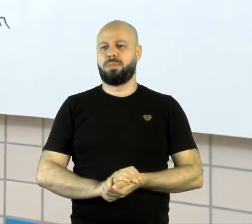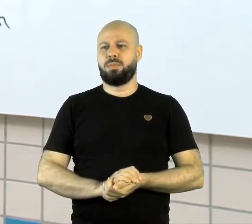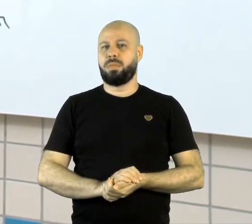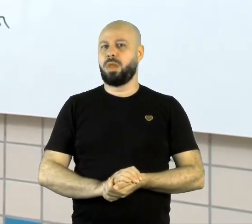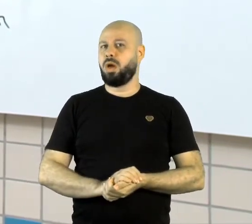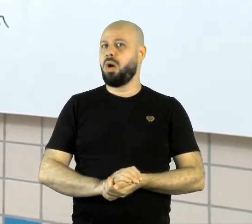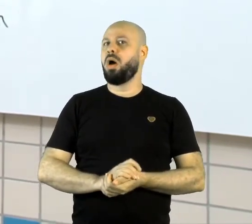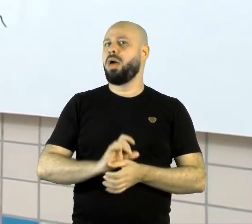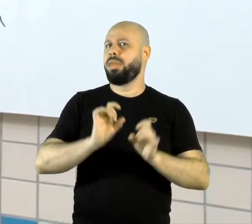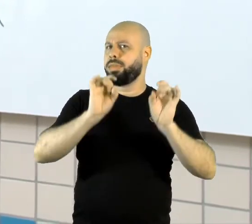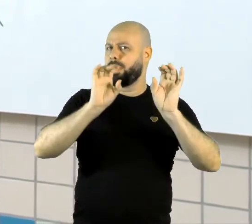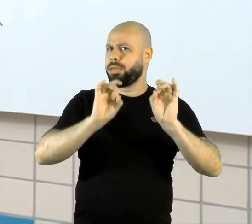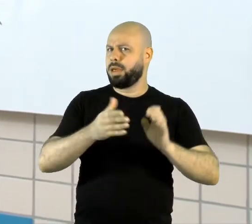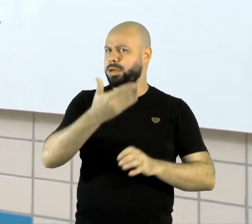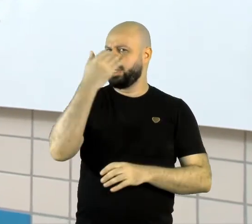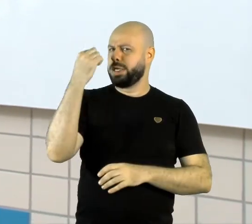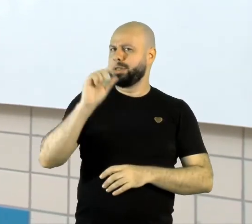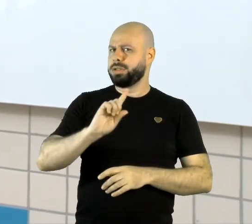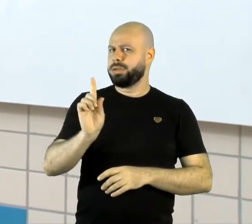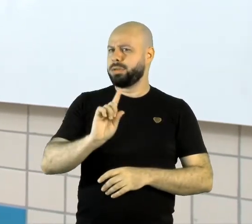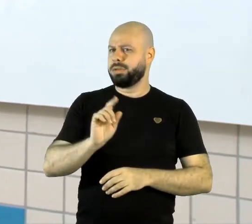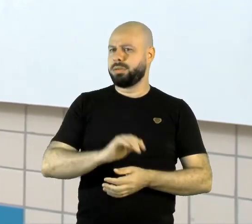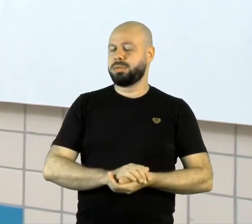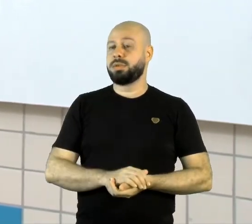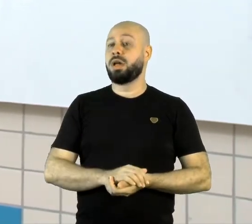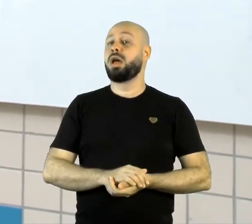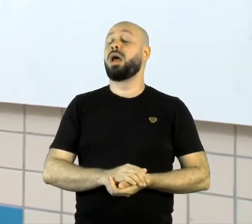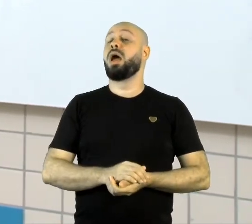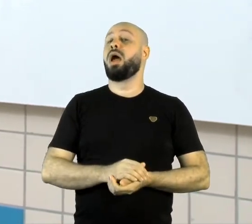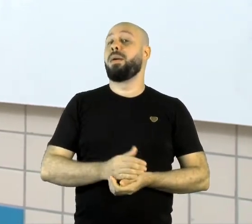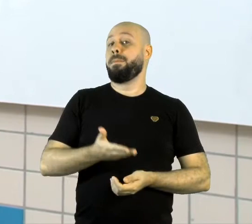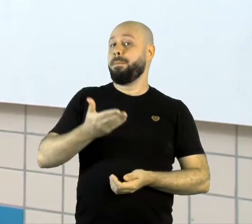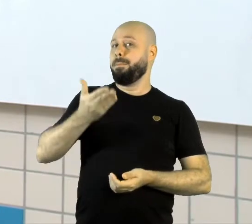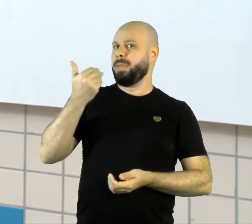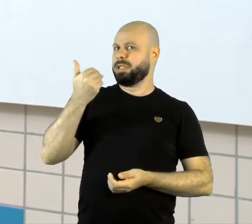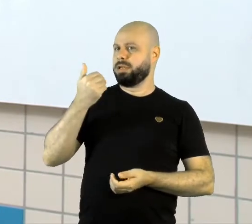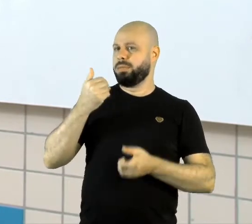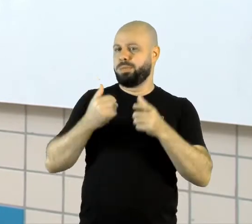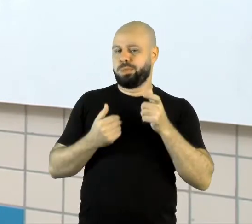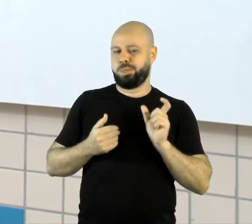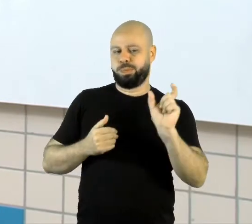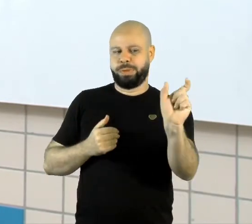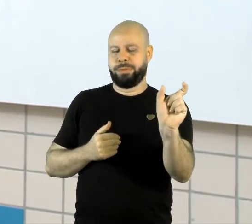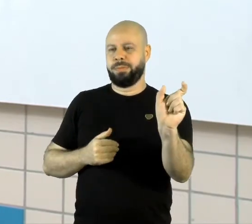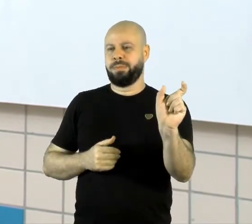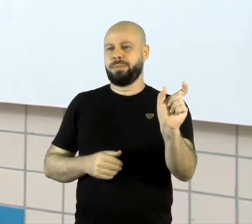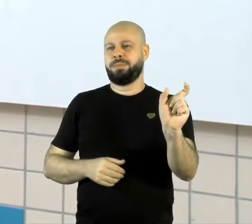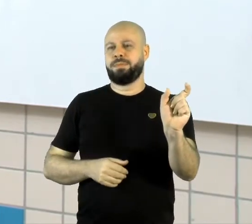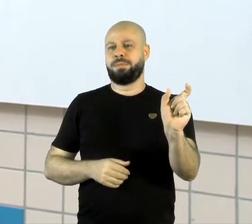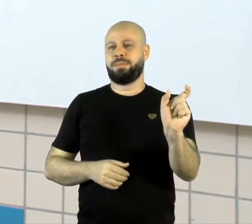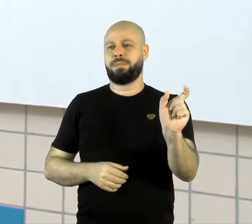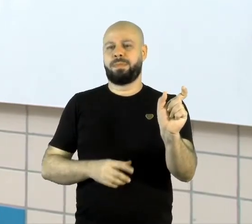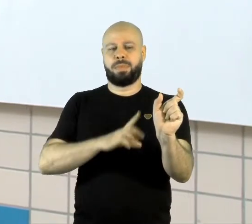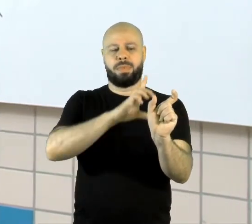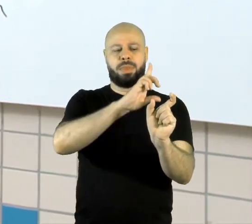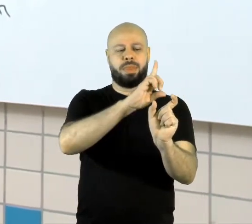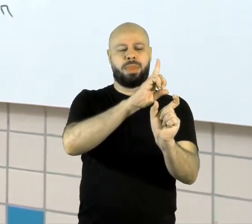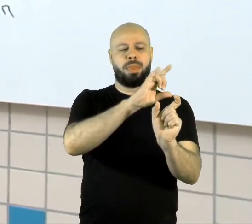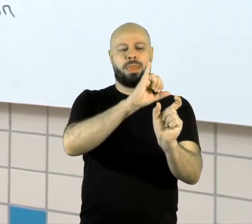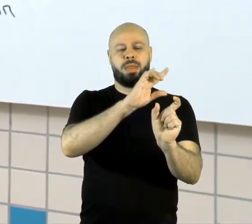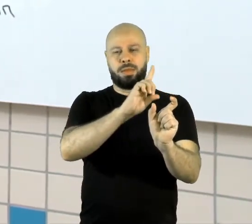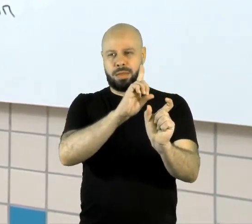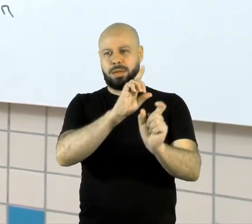tá? É no passado. Então eu tenho